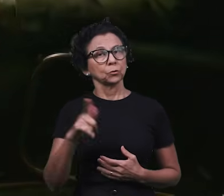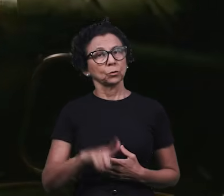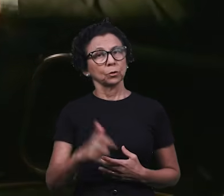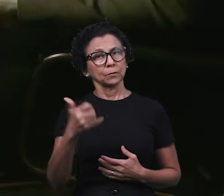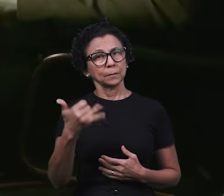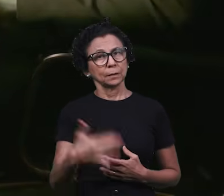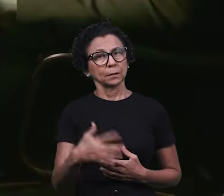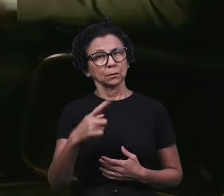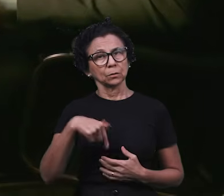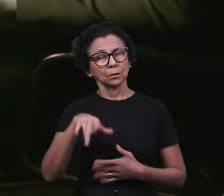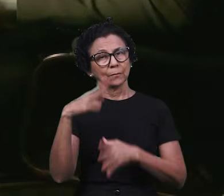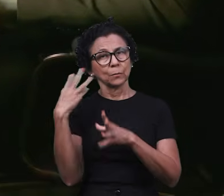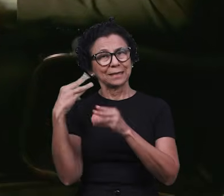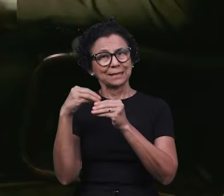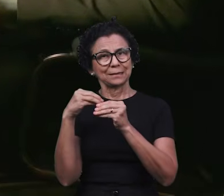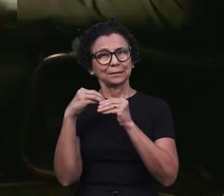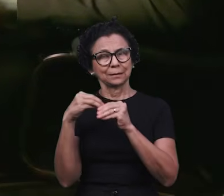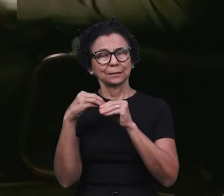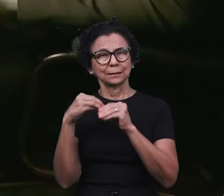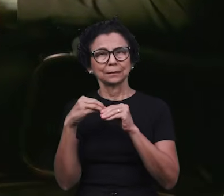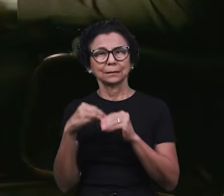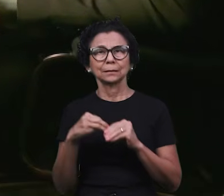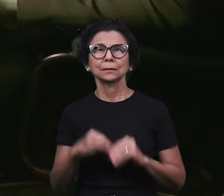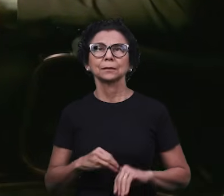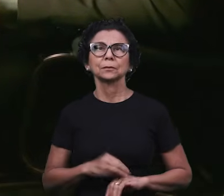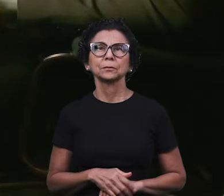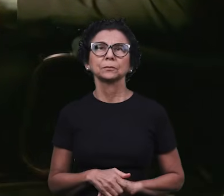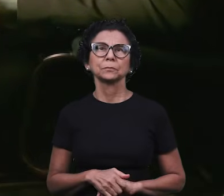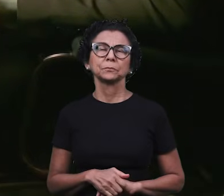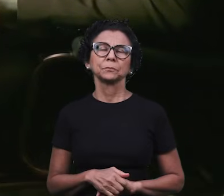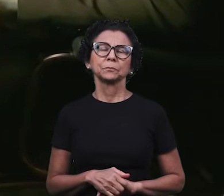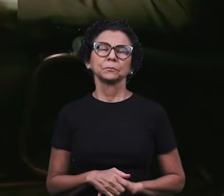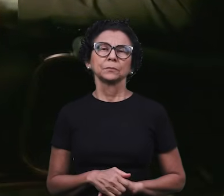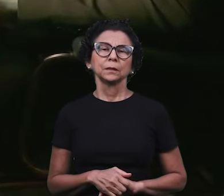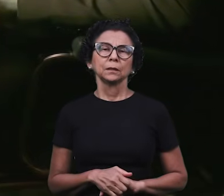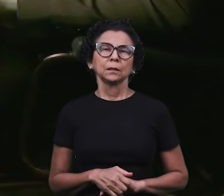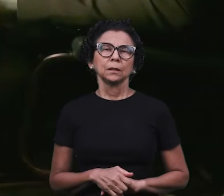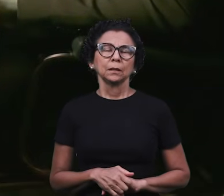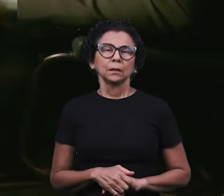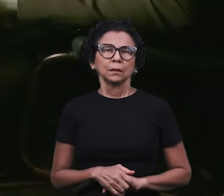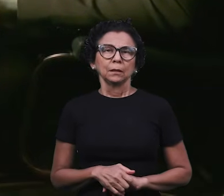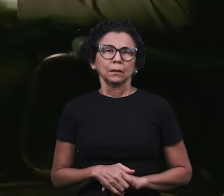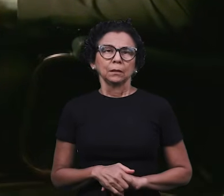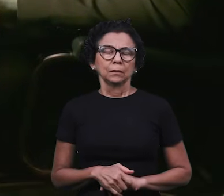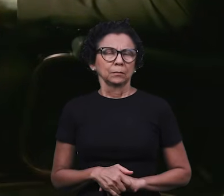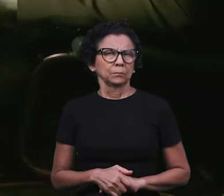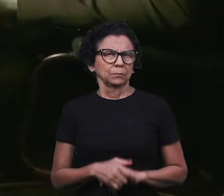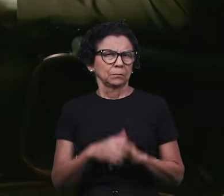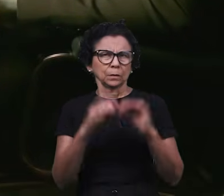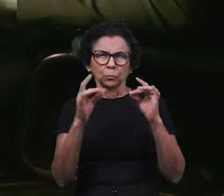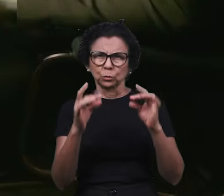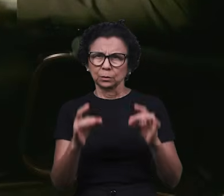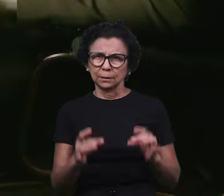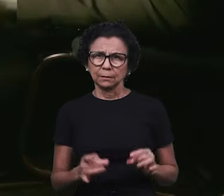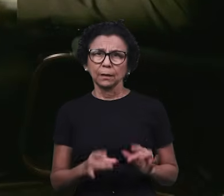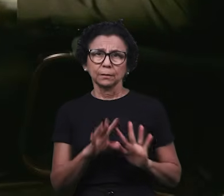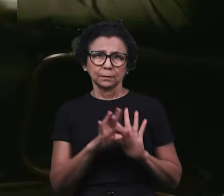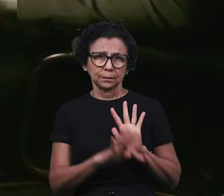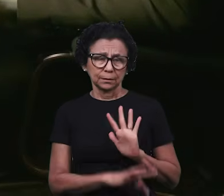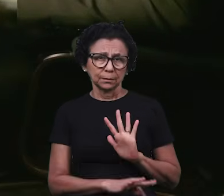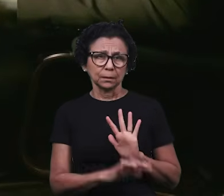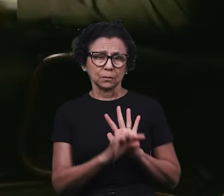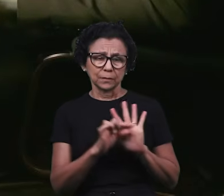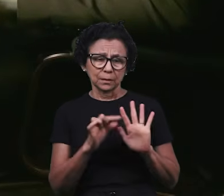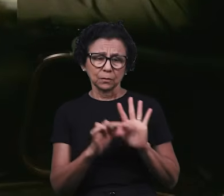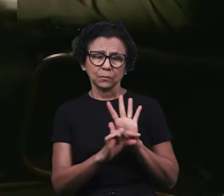uma síntese, como a gente fala, um voo de helicóptero por cima, e é riquíssimo e vale a pena os irmãos meditarem, porque em